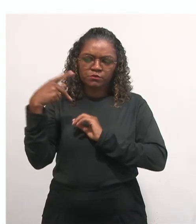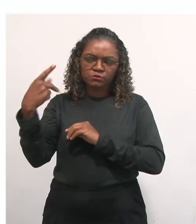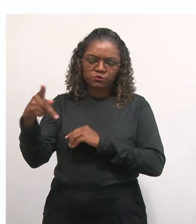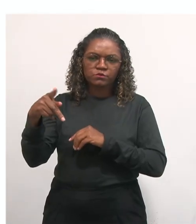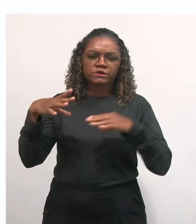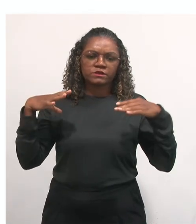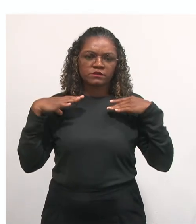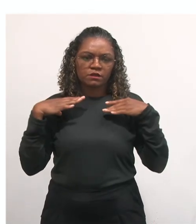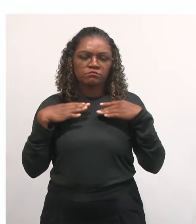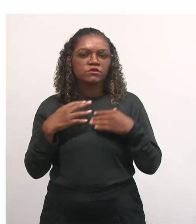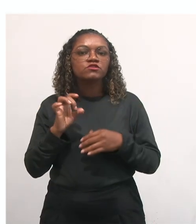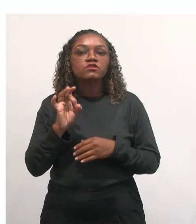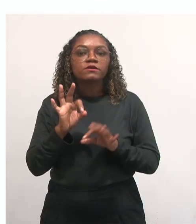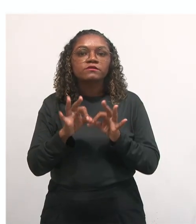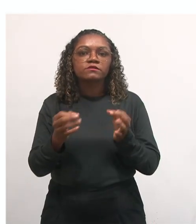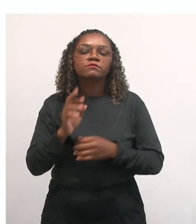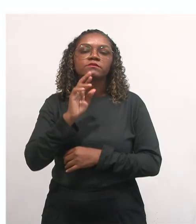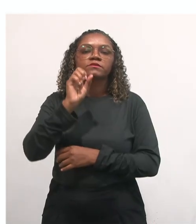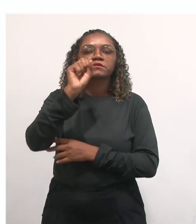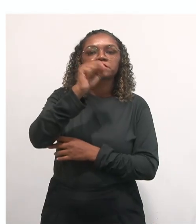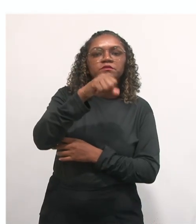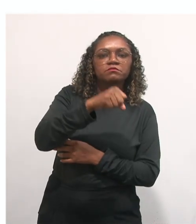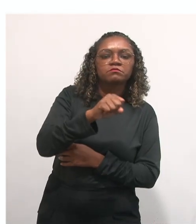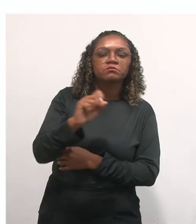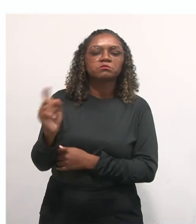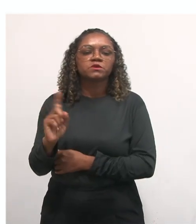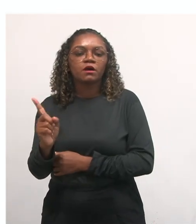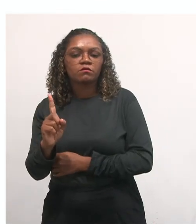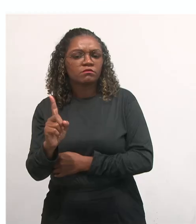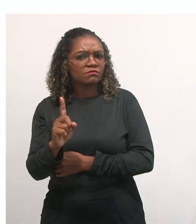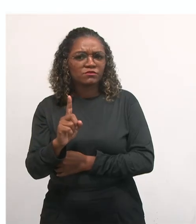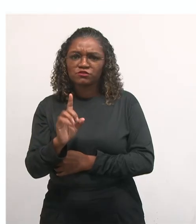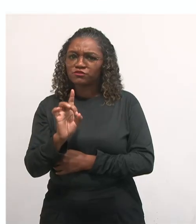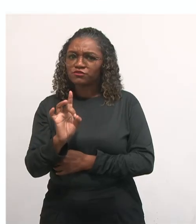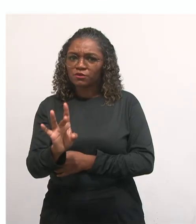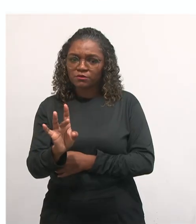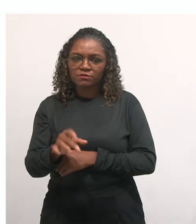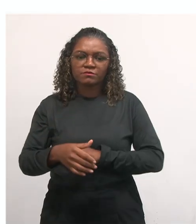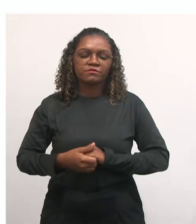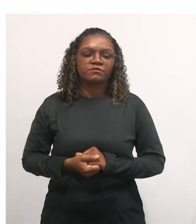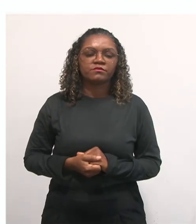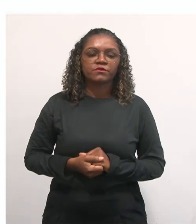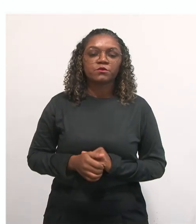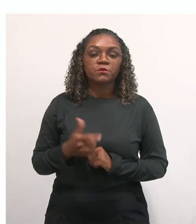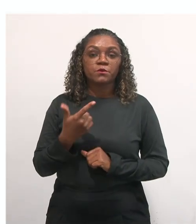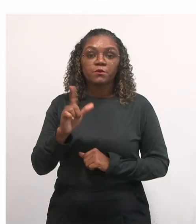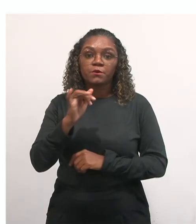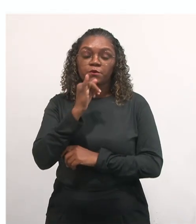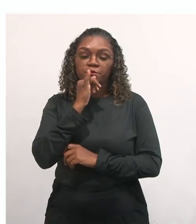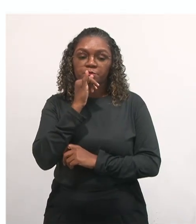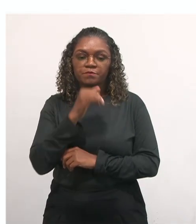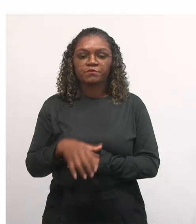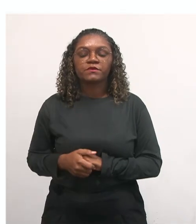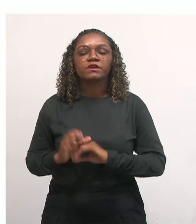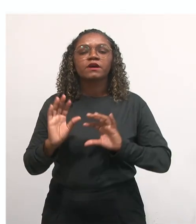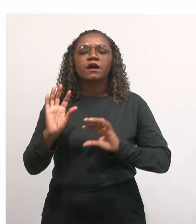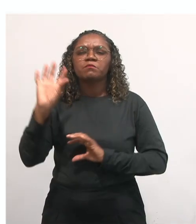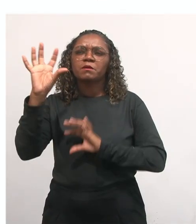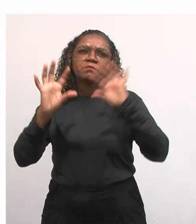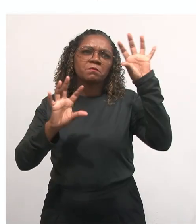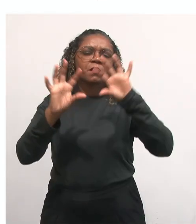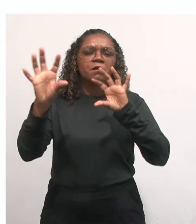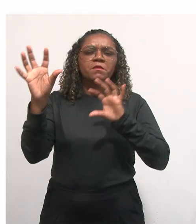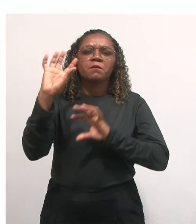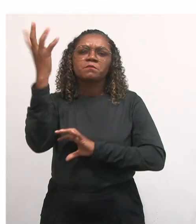não, ok? Uma resposta dicotômica, né? Ou é sim ou é não. Por exemplo, outro exemplo, né? As mudanças climáticas